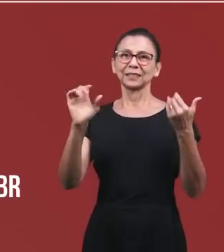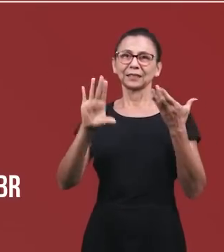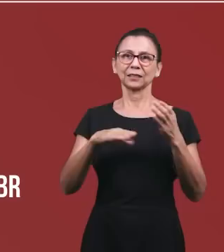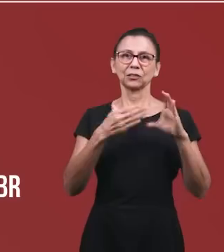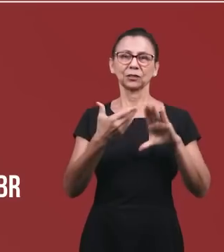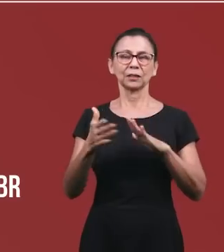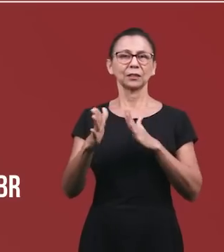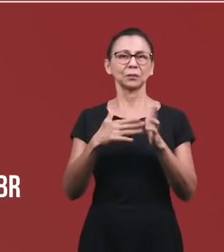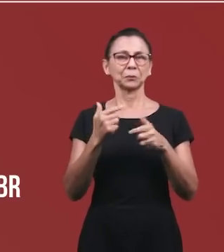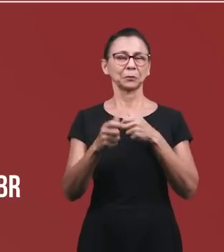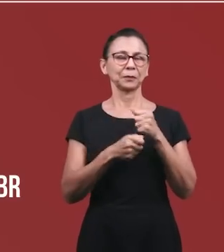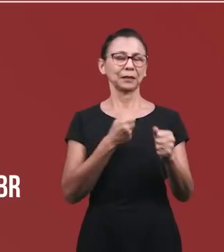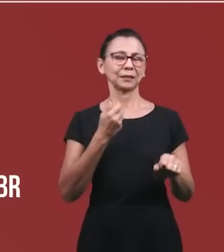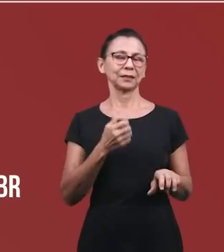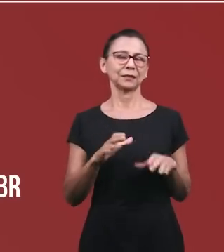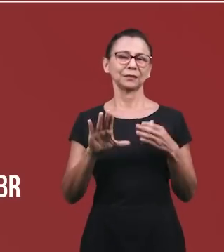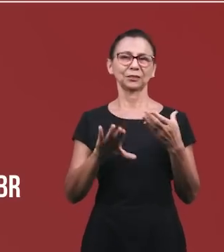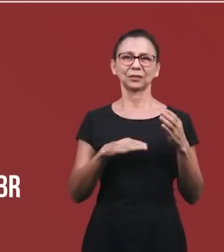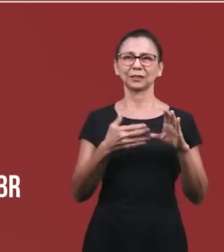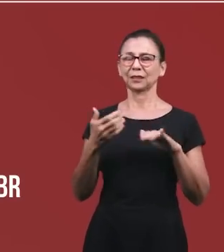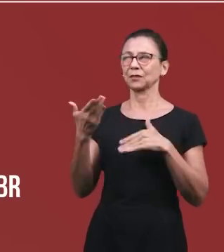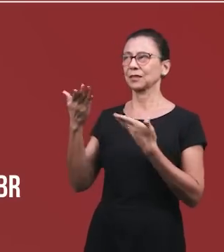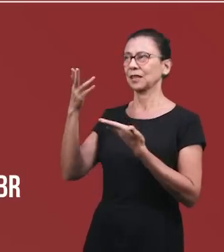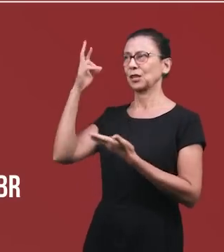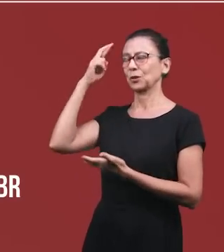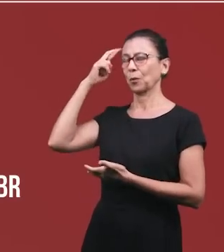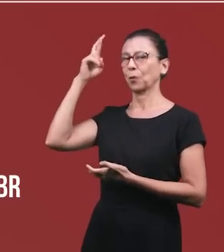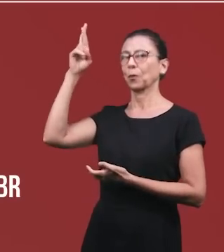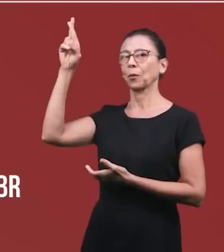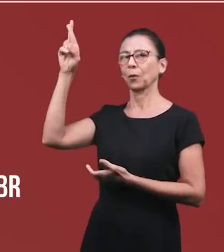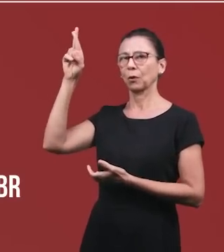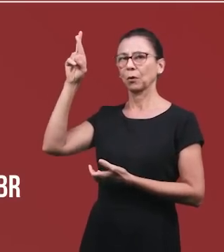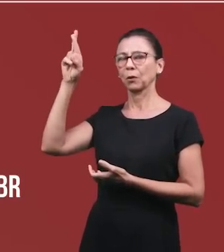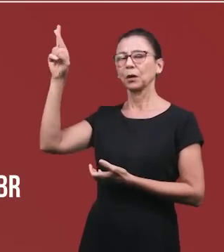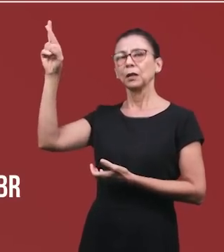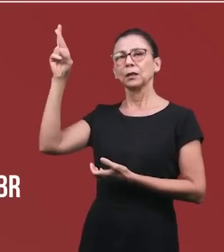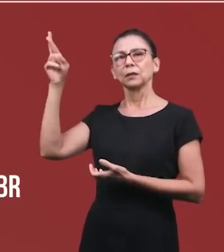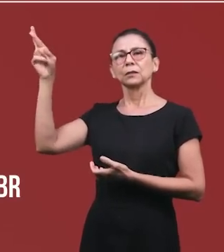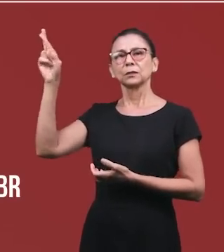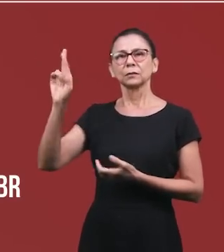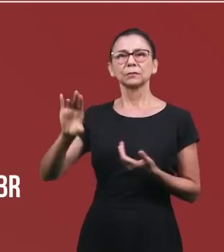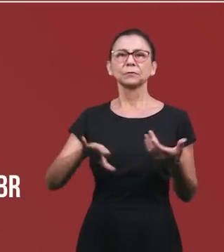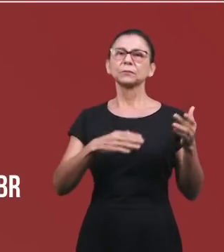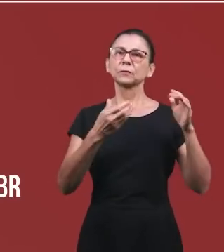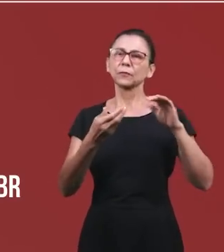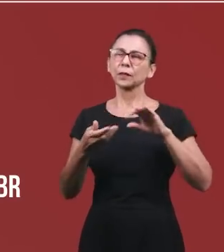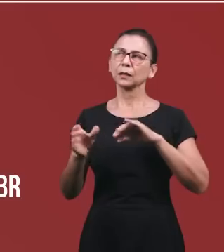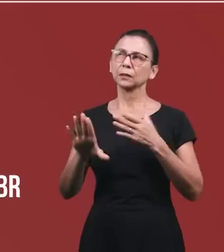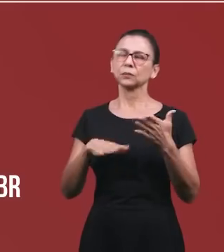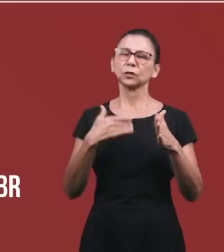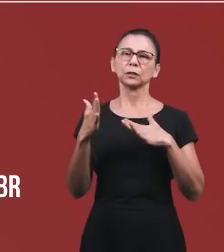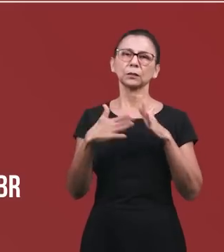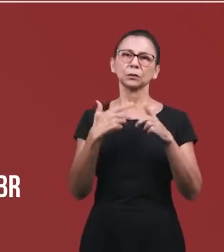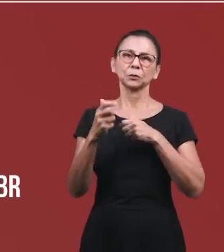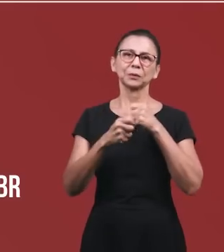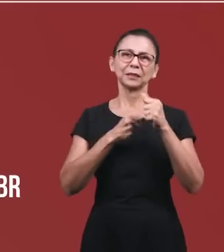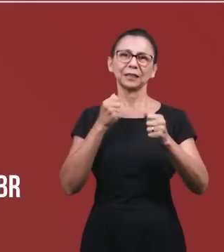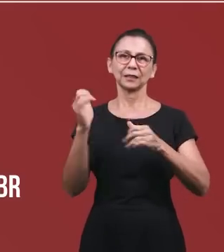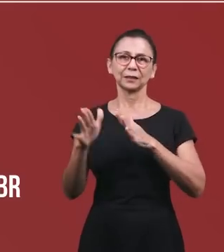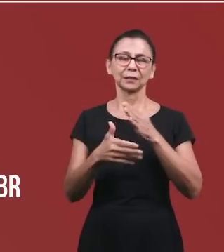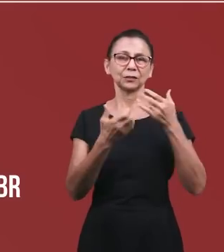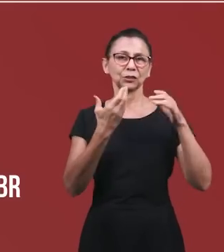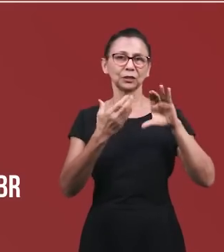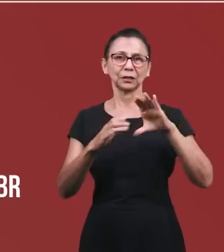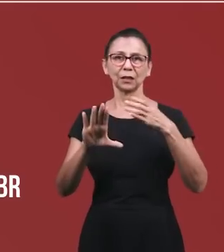maravilhas. Cante aleluia, cante aleluia, cante ao Senhor. Cante